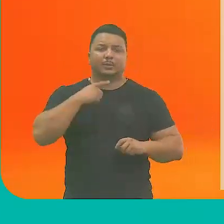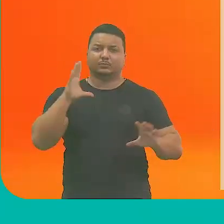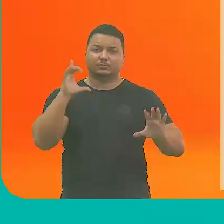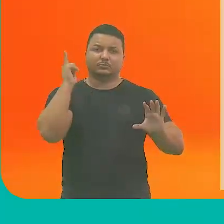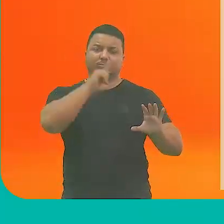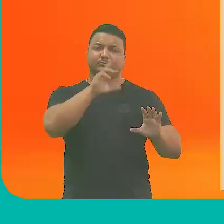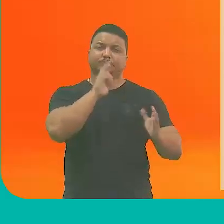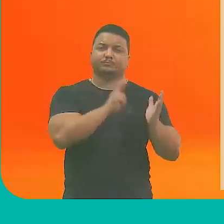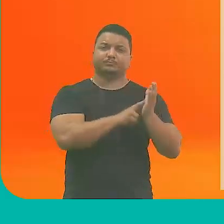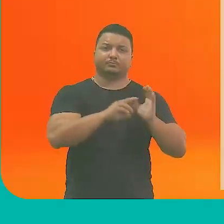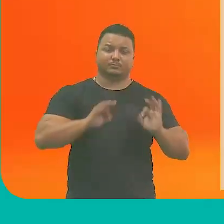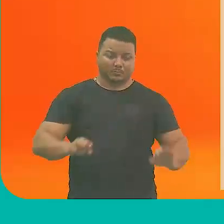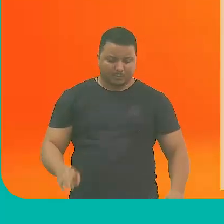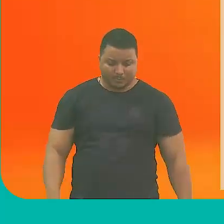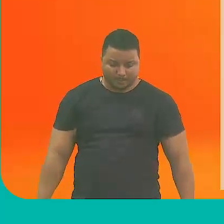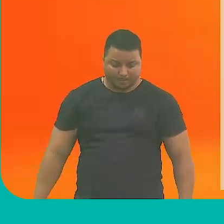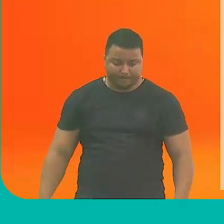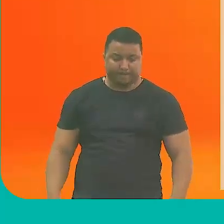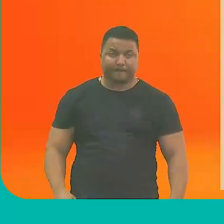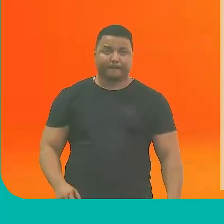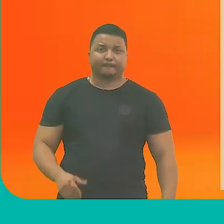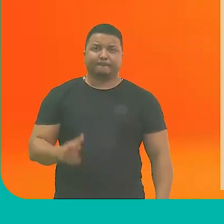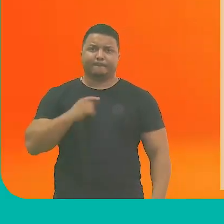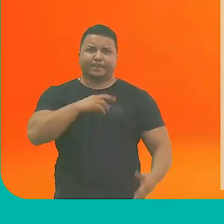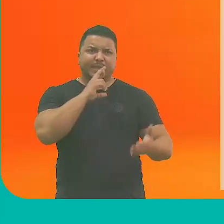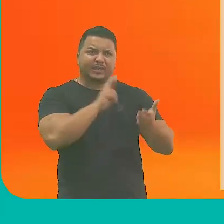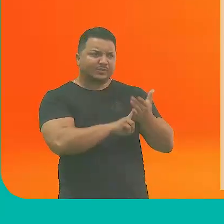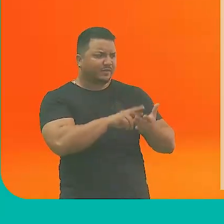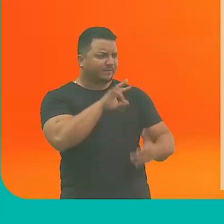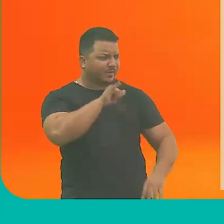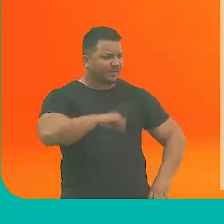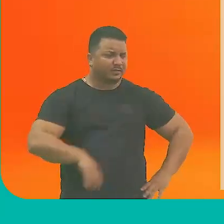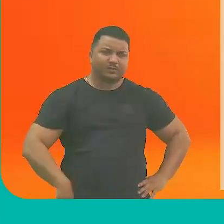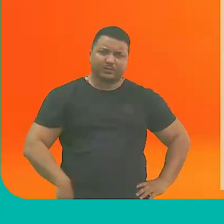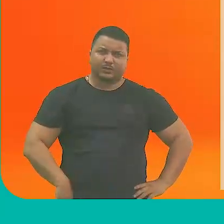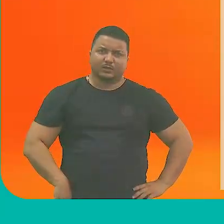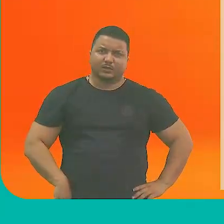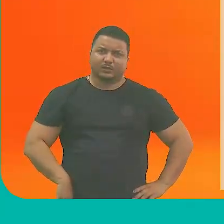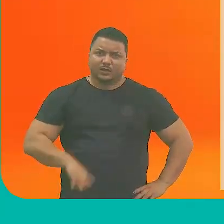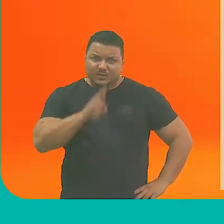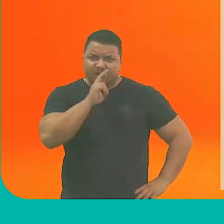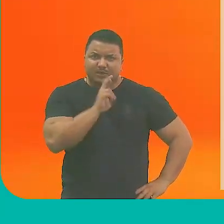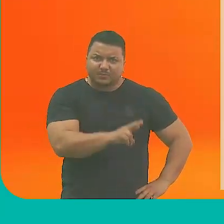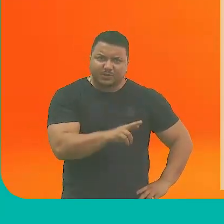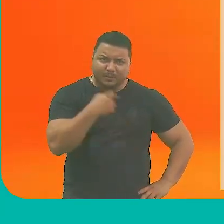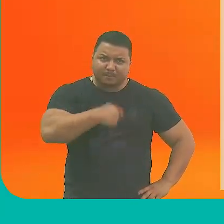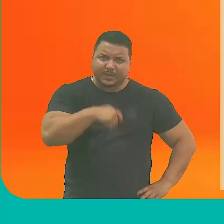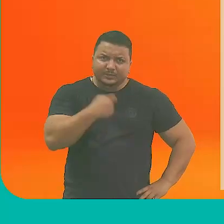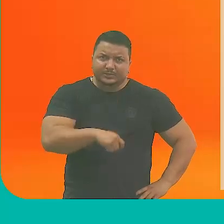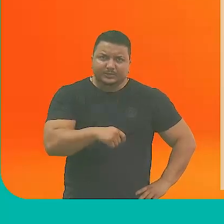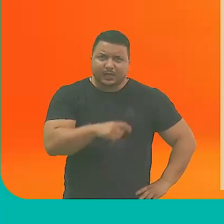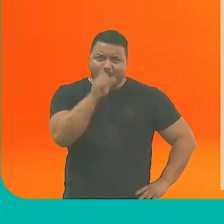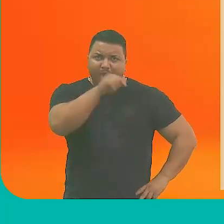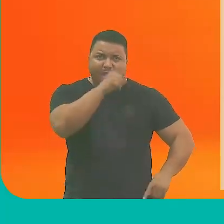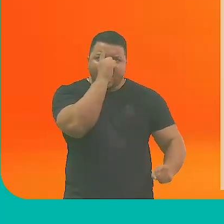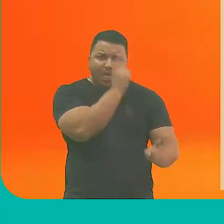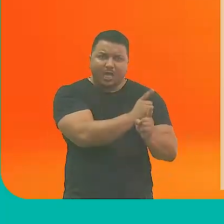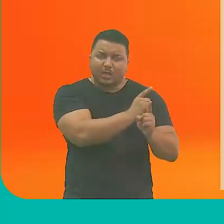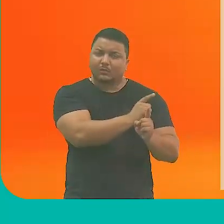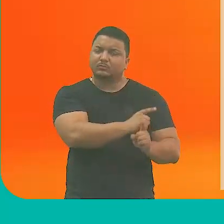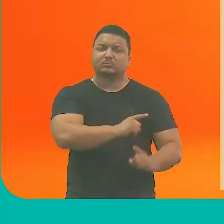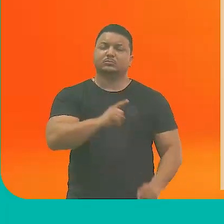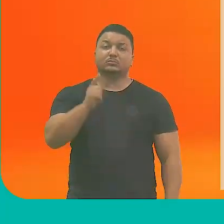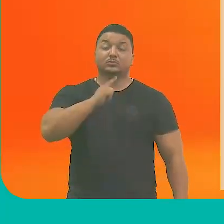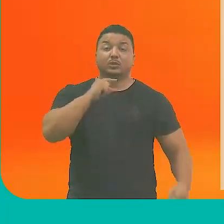inferências. Pessoal, nessa habilidade aqui, tu vai resolver alguma coisa? Tu vai determinar alguma coisa? Não, tu